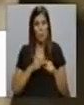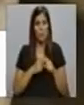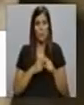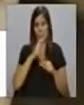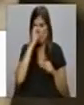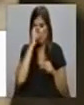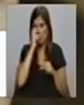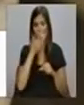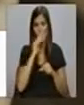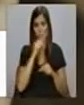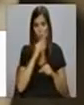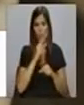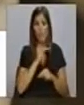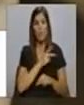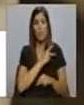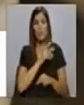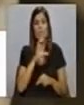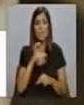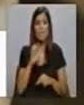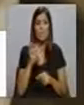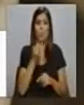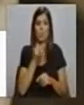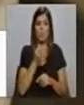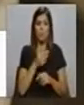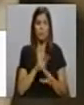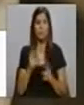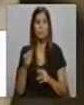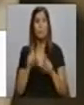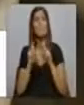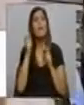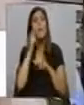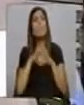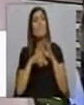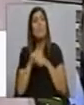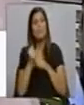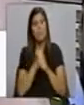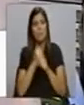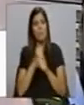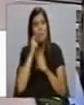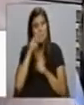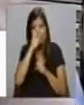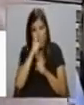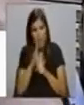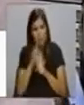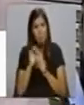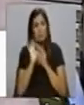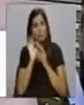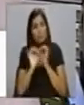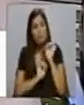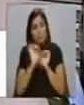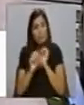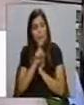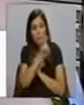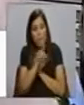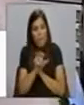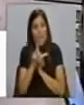Faculdade de Ciências do Porto. Transferimos isto para uma empresa, quem é que vai fazer este trabalho? Tem que ser alguém que consiga mexer em laser, especializado. E são estes jovens e eles vêm então